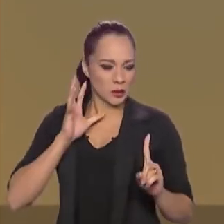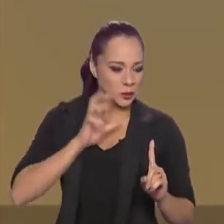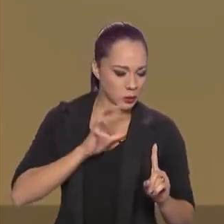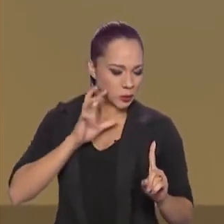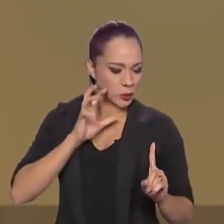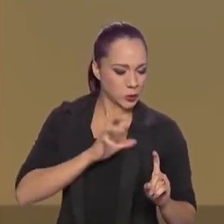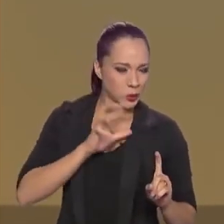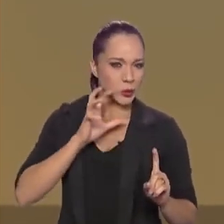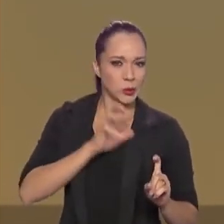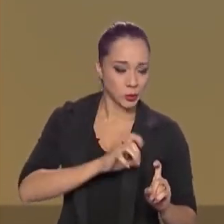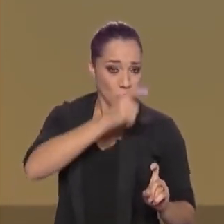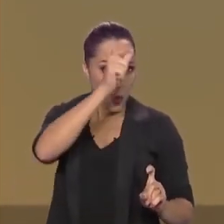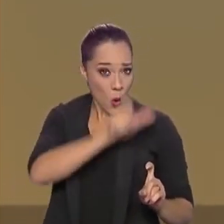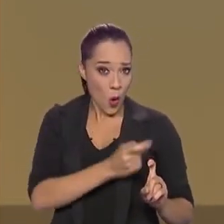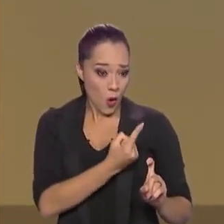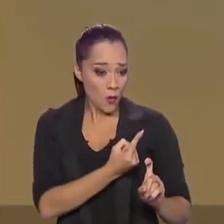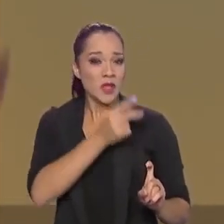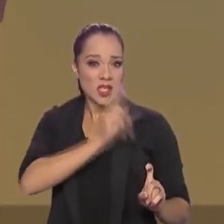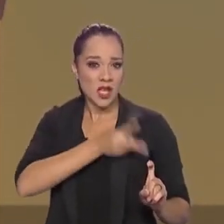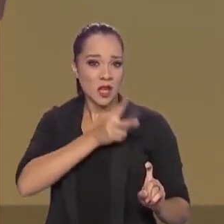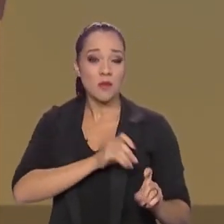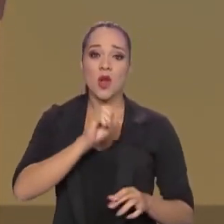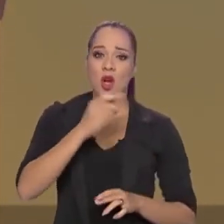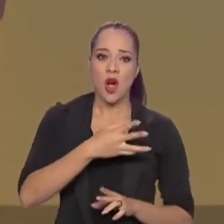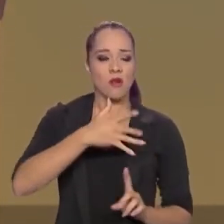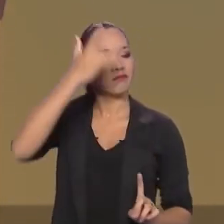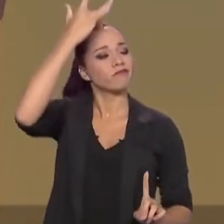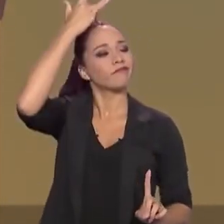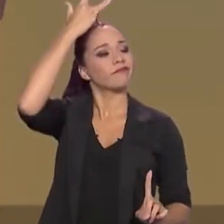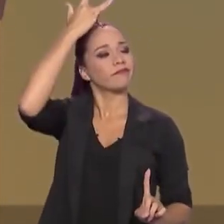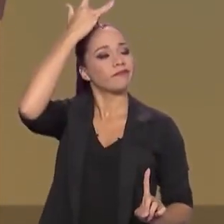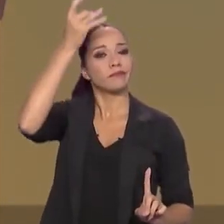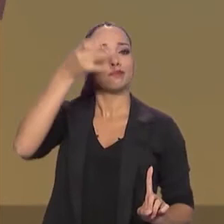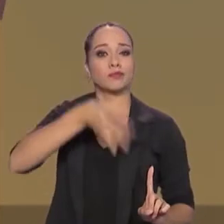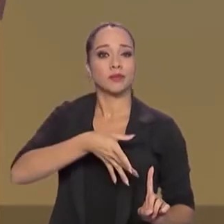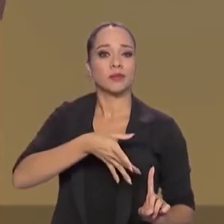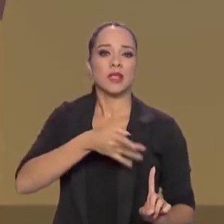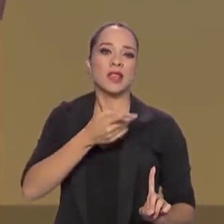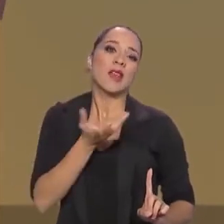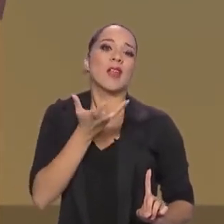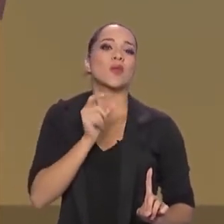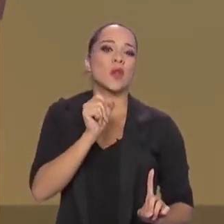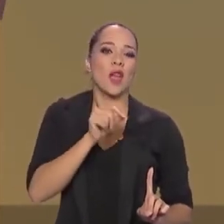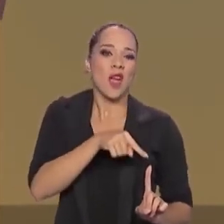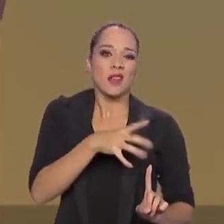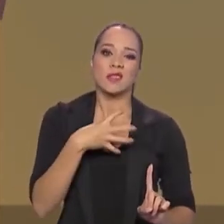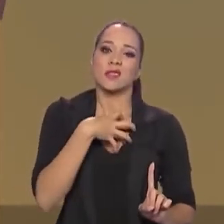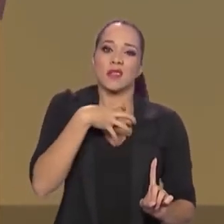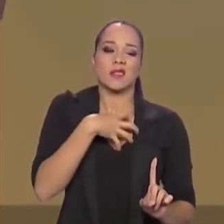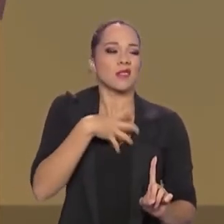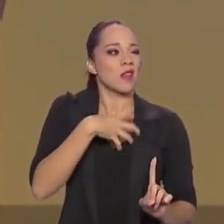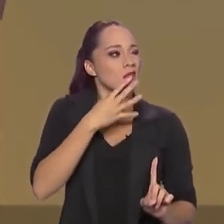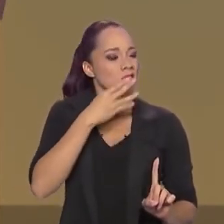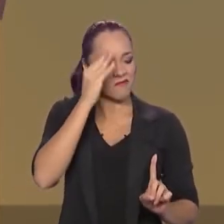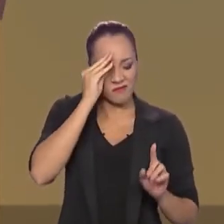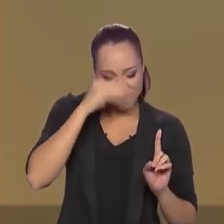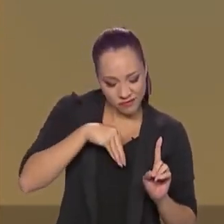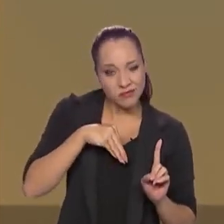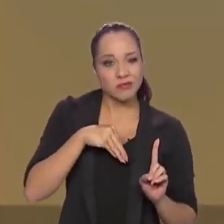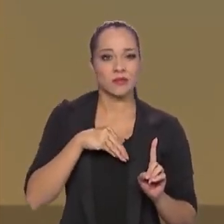uma pessoa específica ou deixá-la no ócio, com o objetivo de criar a sensação de incompetência